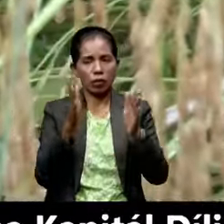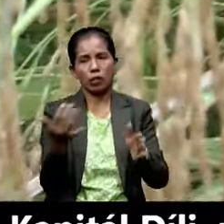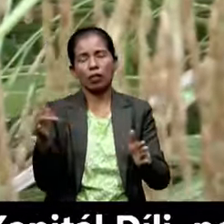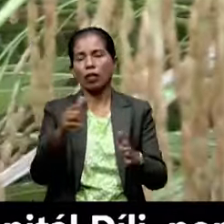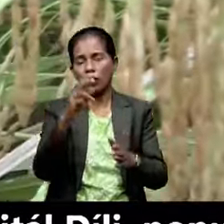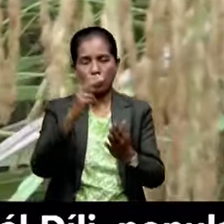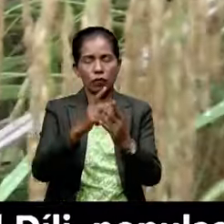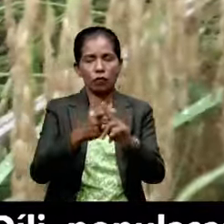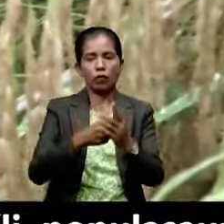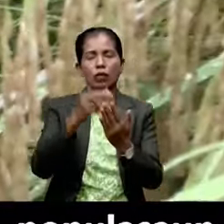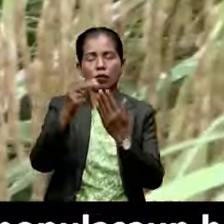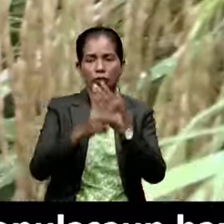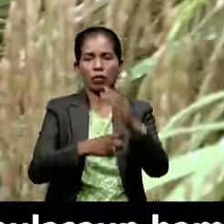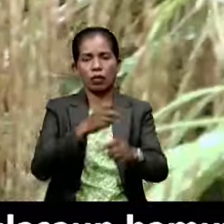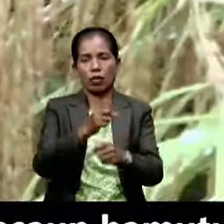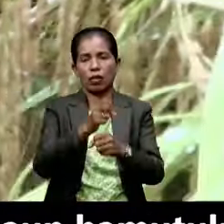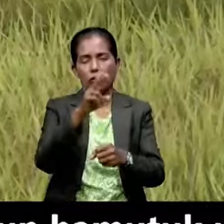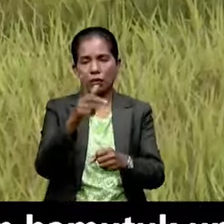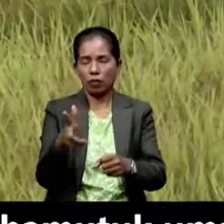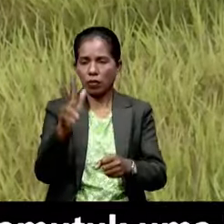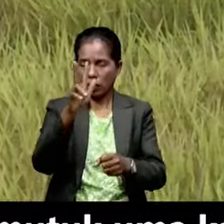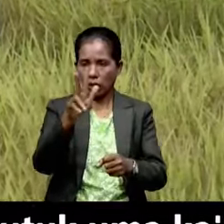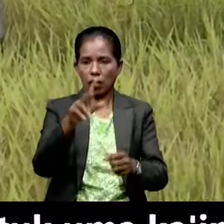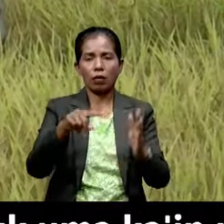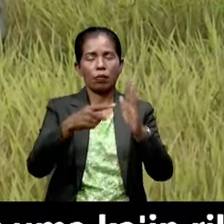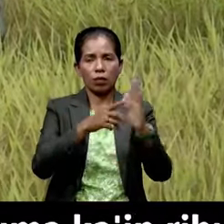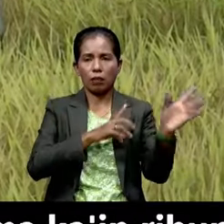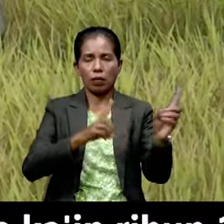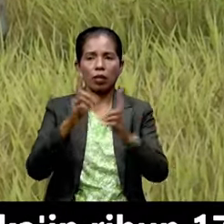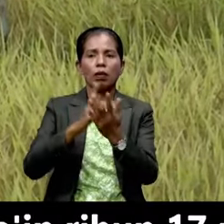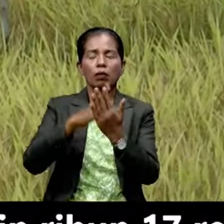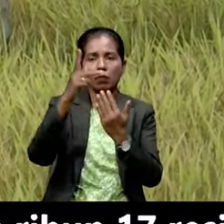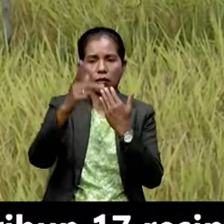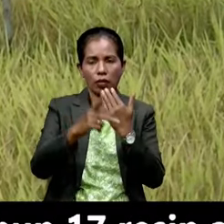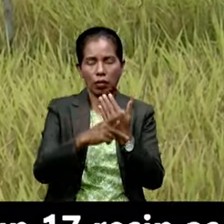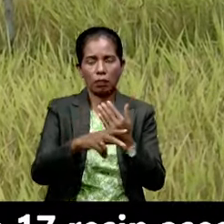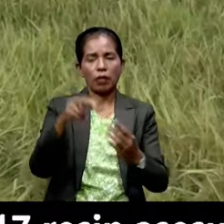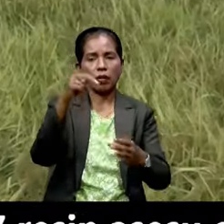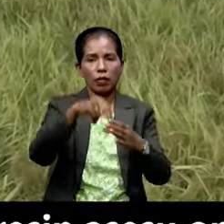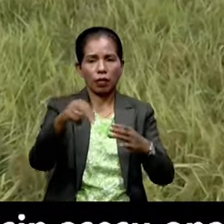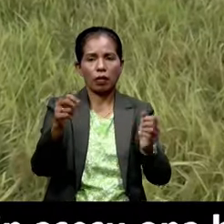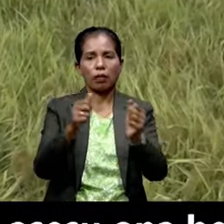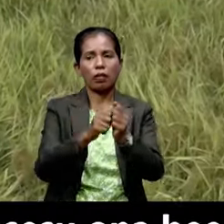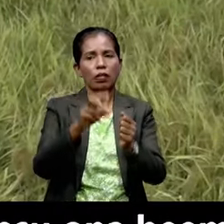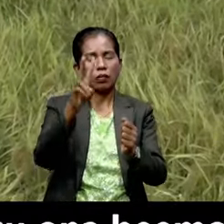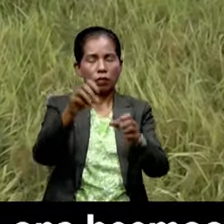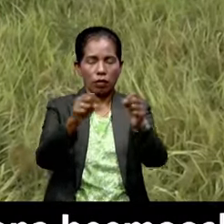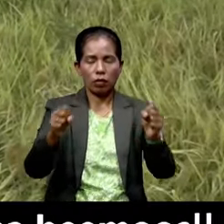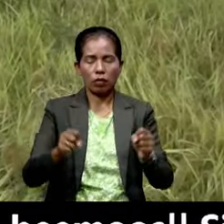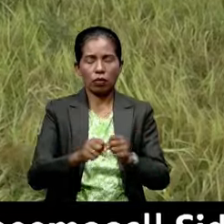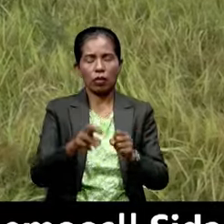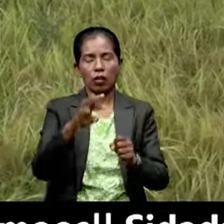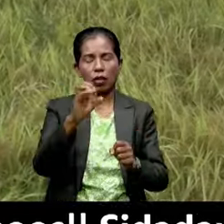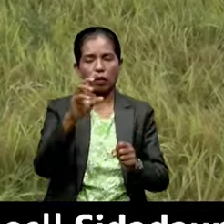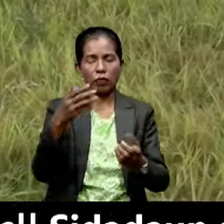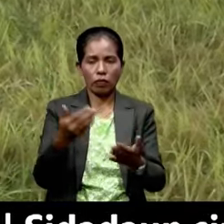fulan novembro tina rihun ruar oleh sentolo, CCTL hahu implementa programa Demoplot banatar hectare rua e suku Raifung,